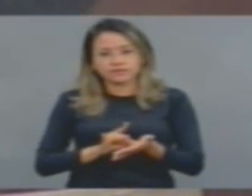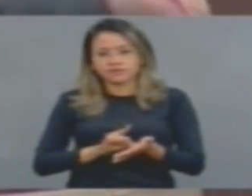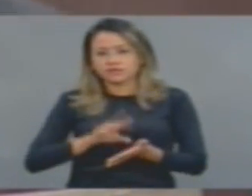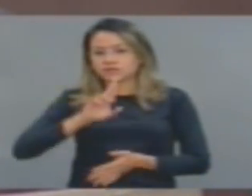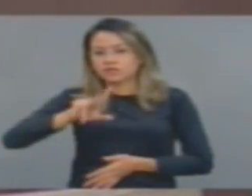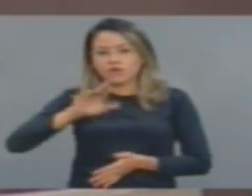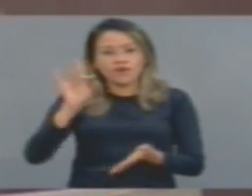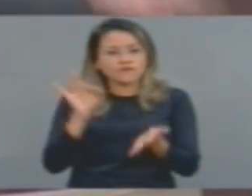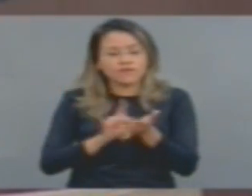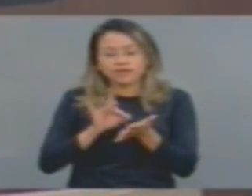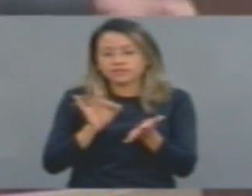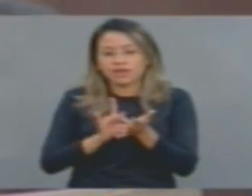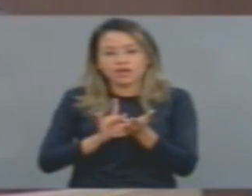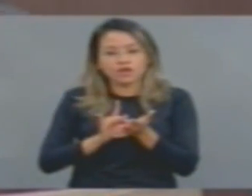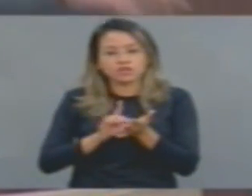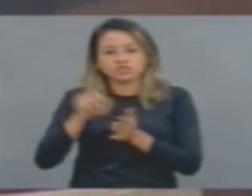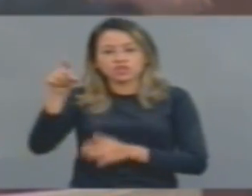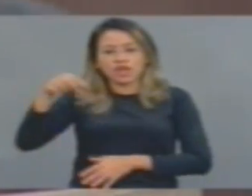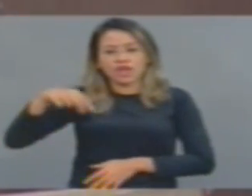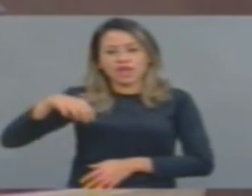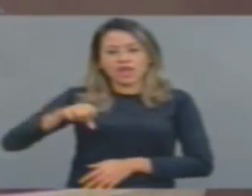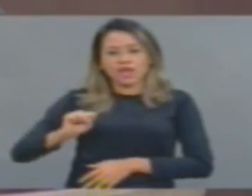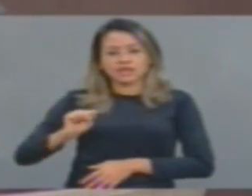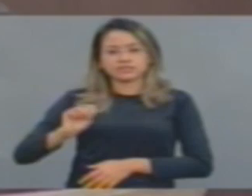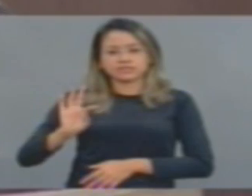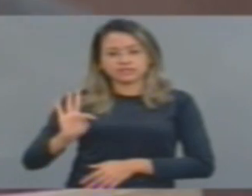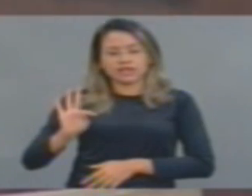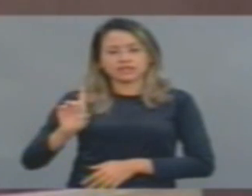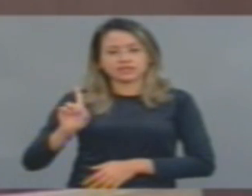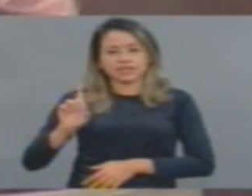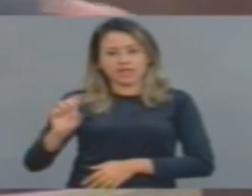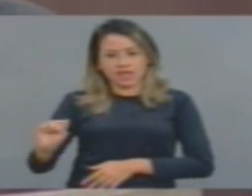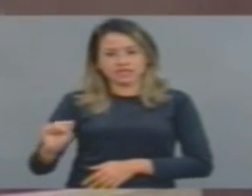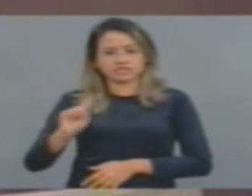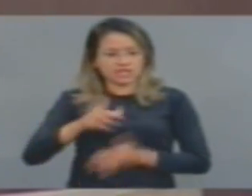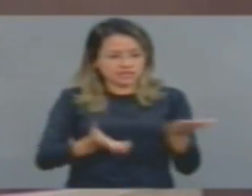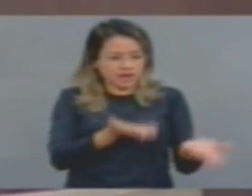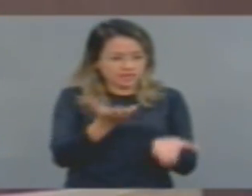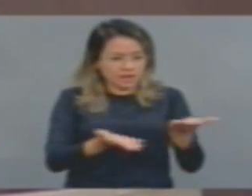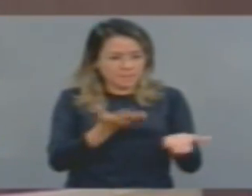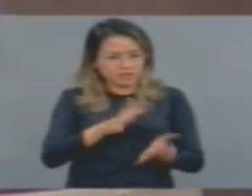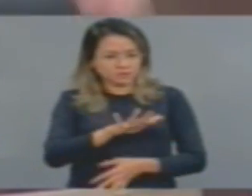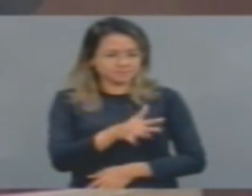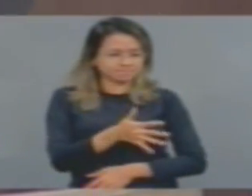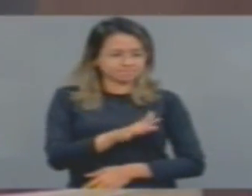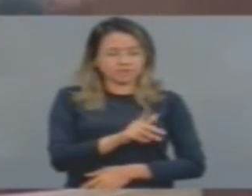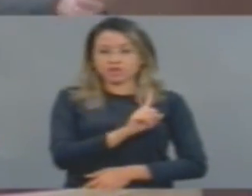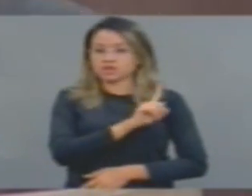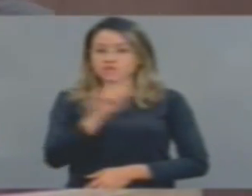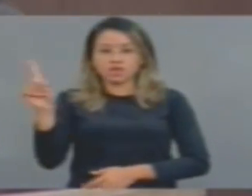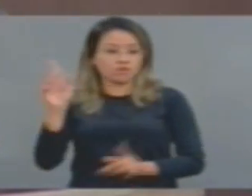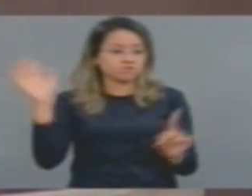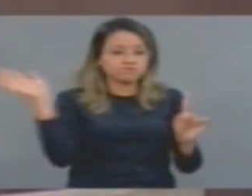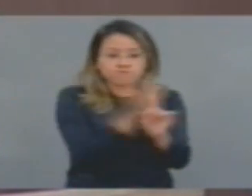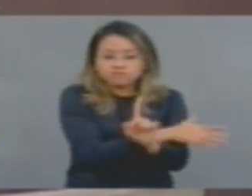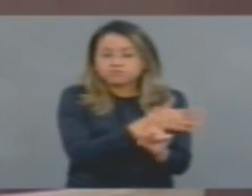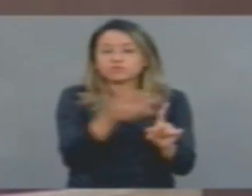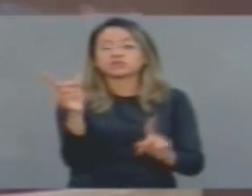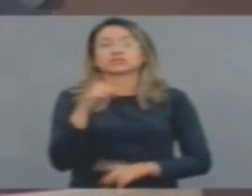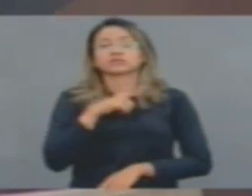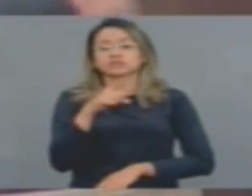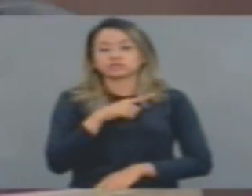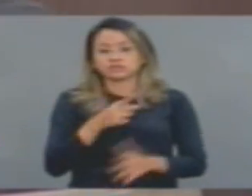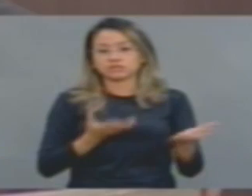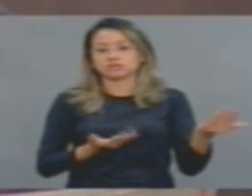verdade a nota da STDS quando diz que o tratamento foi moderado. Não foi. É abusar